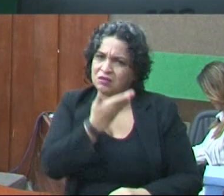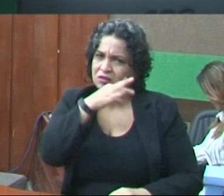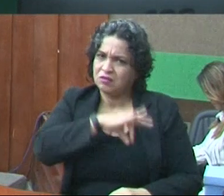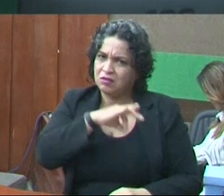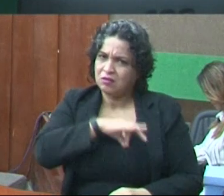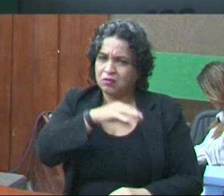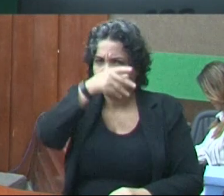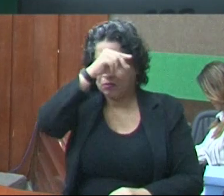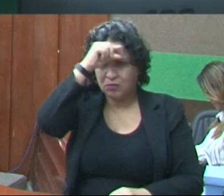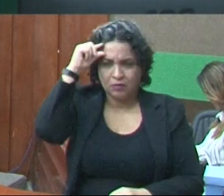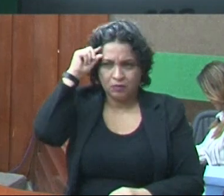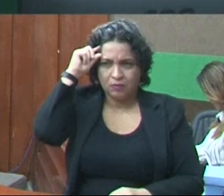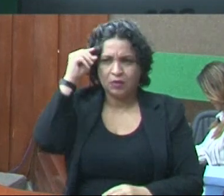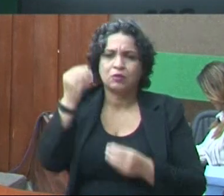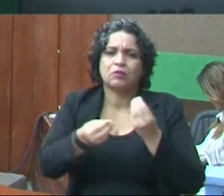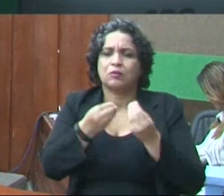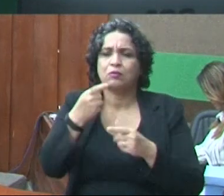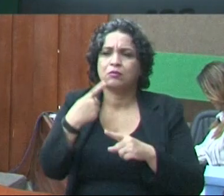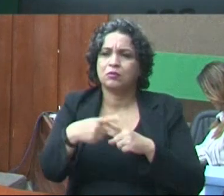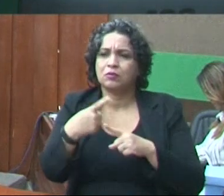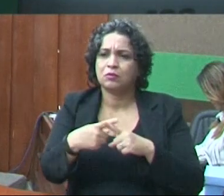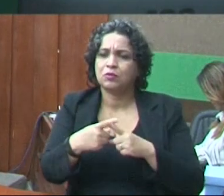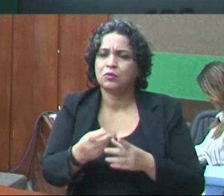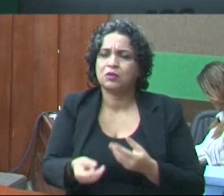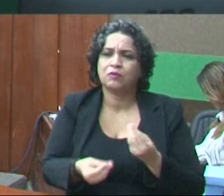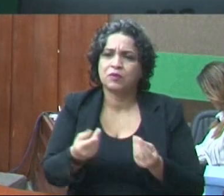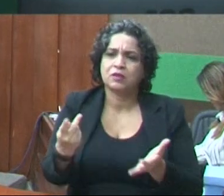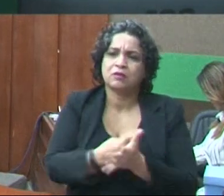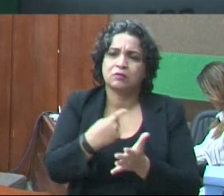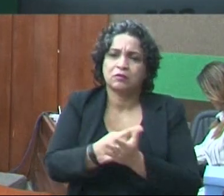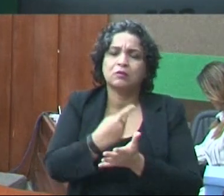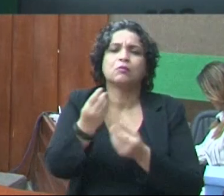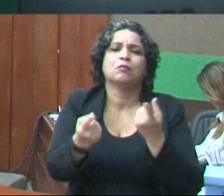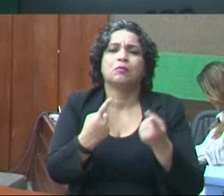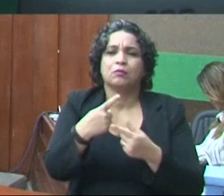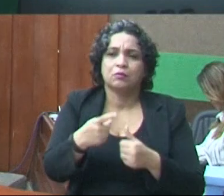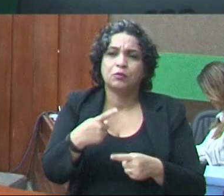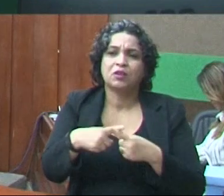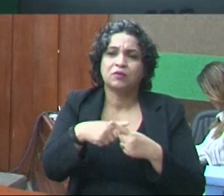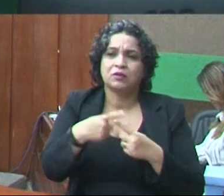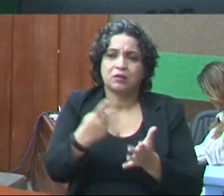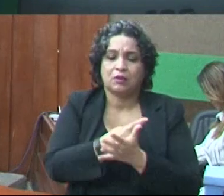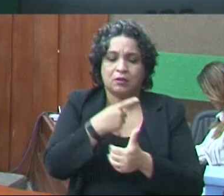salário do prefeito. Por que, que o senhor é induzido ao erro?